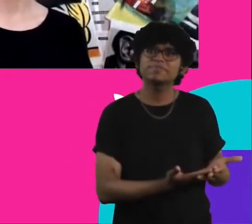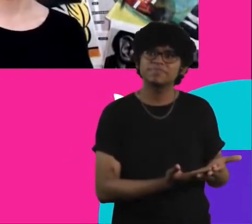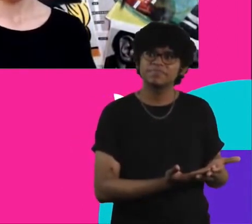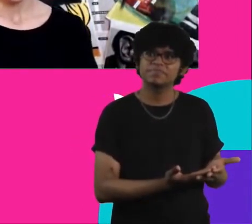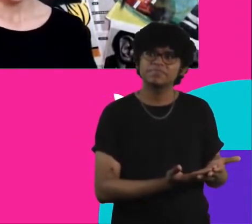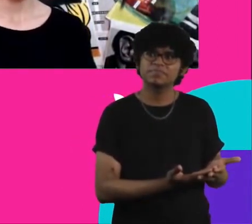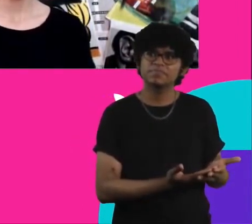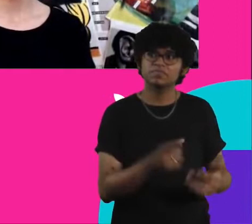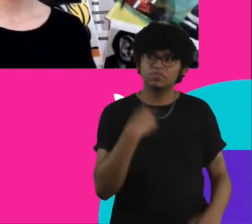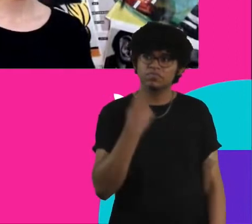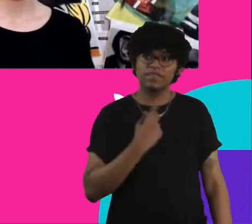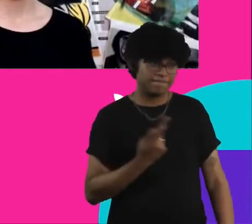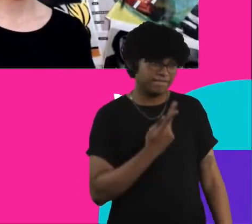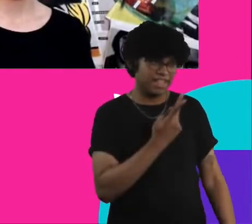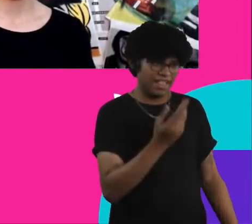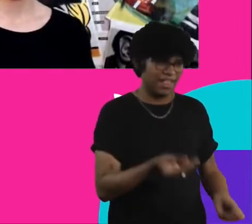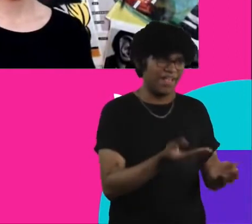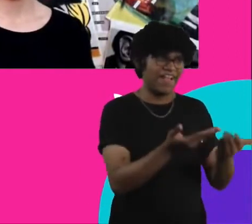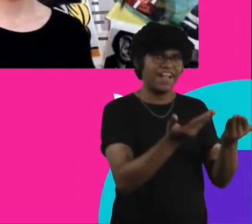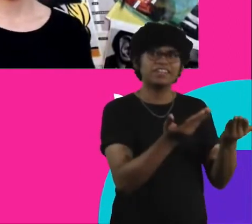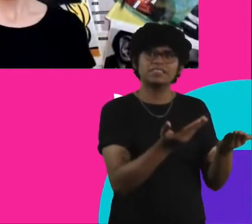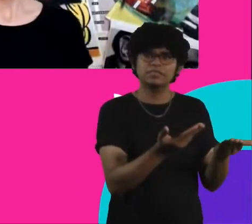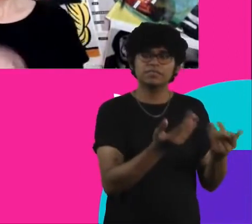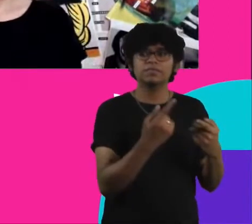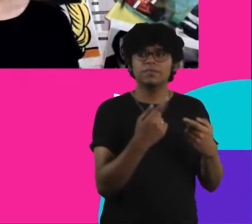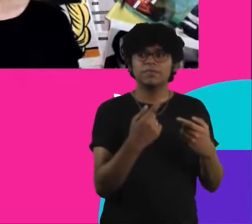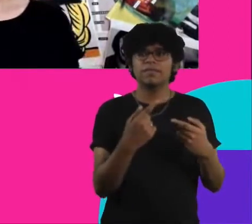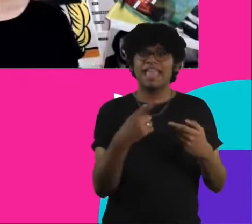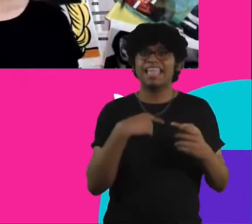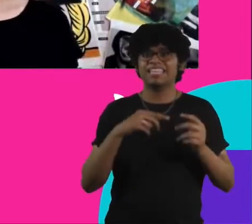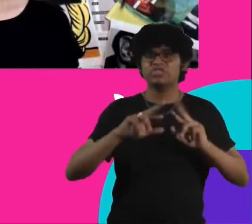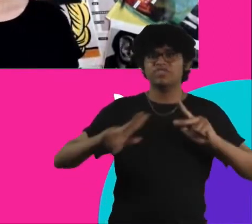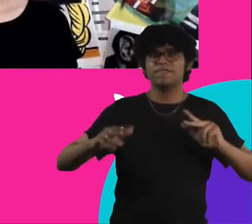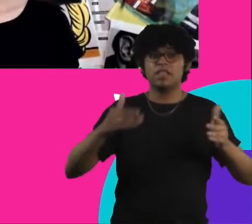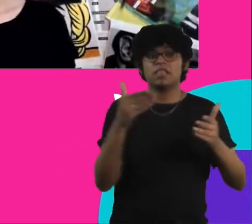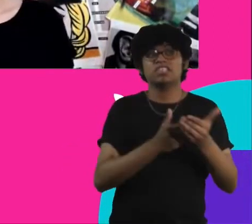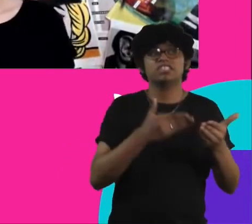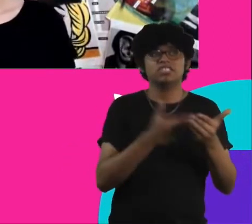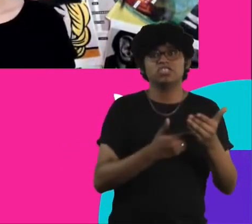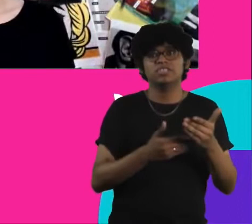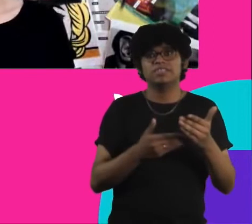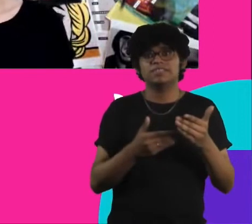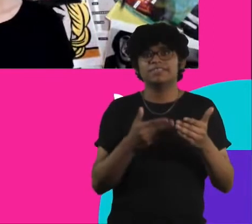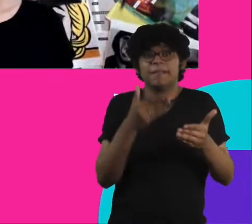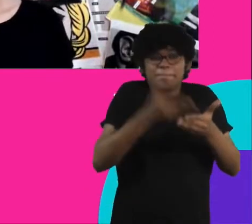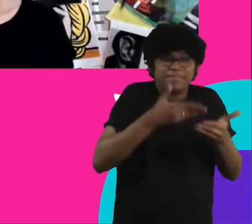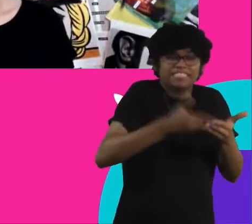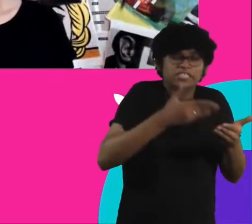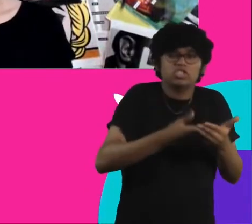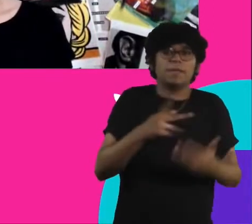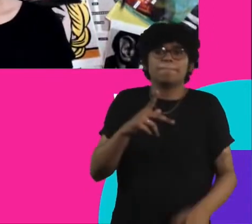A gente valoriza, na verdade, existe uma diferença, né, entre insistir e persistir. Então, não quero entrar aqui